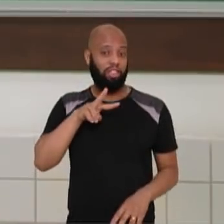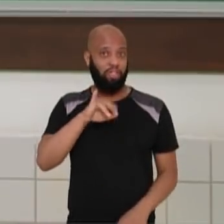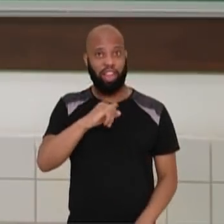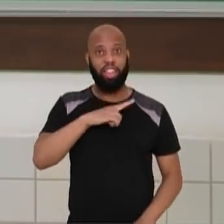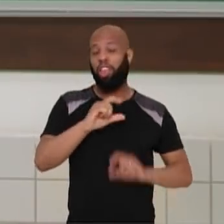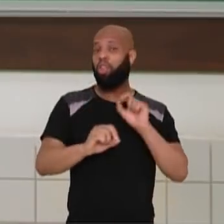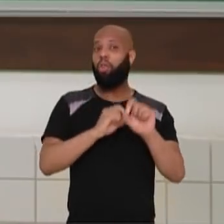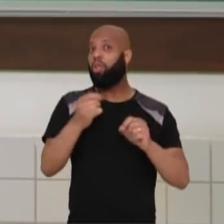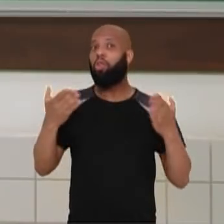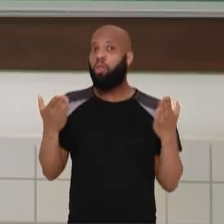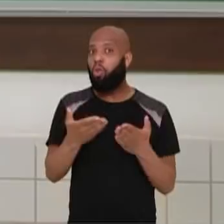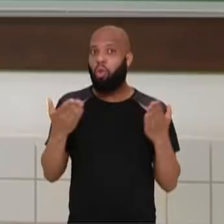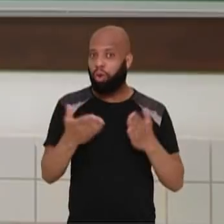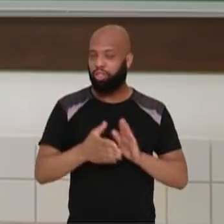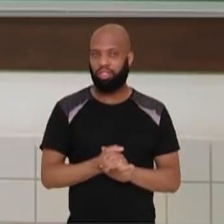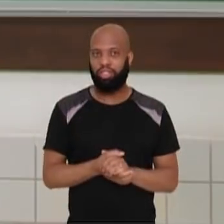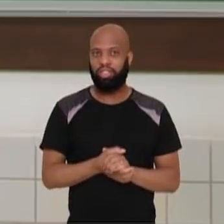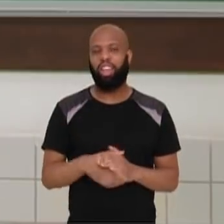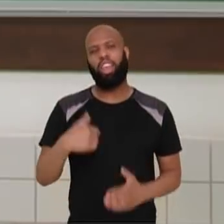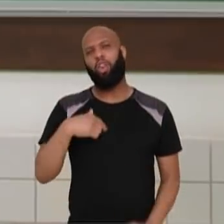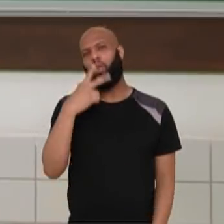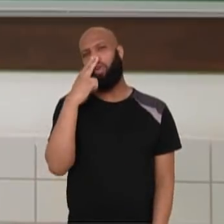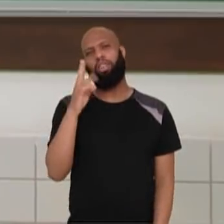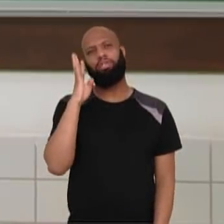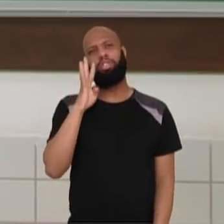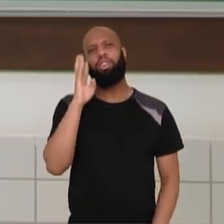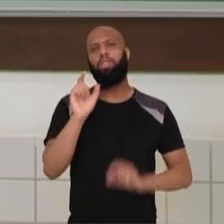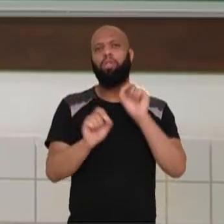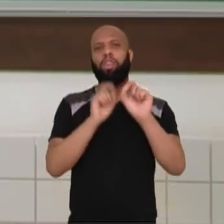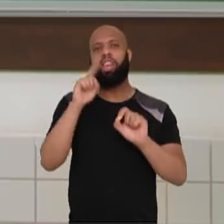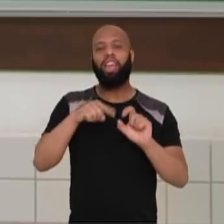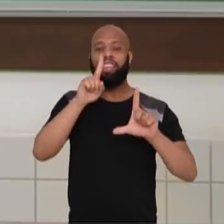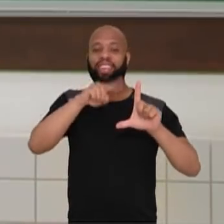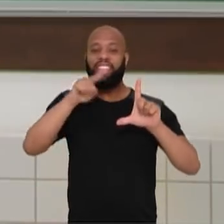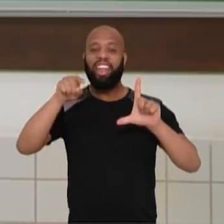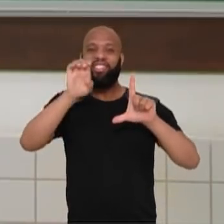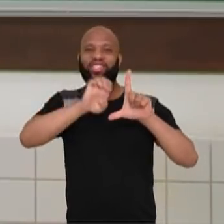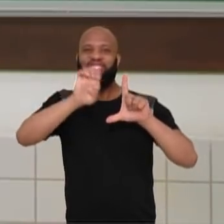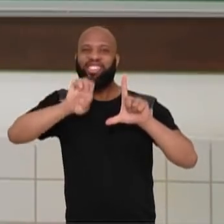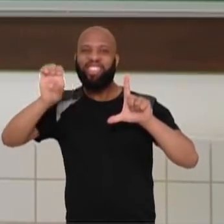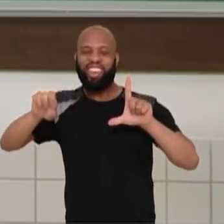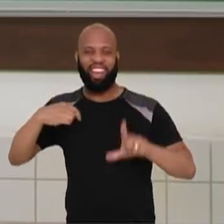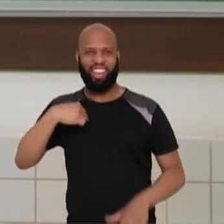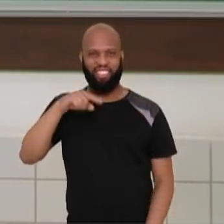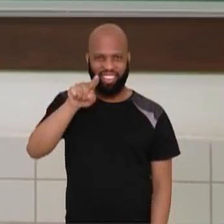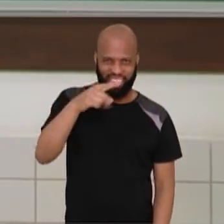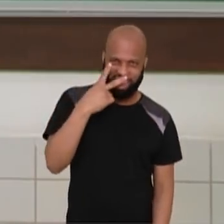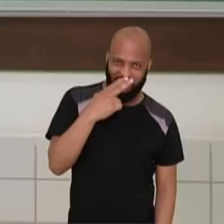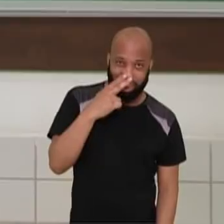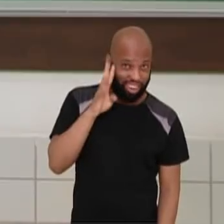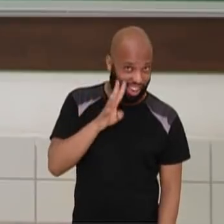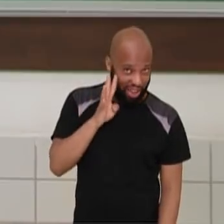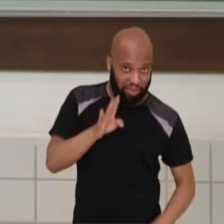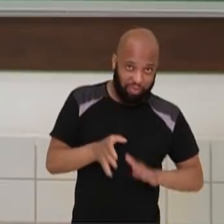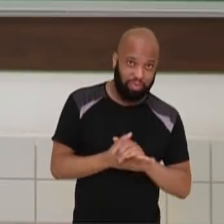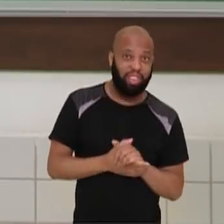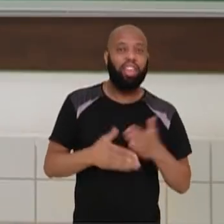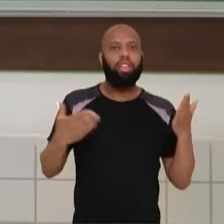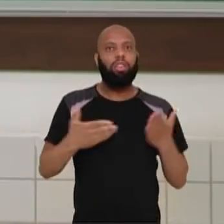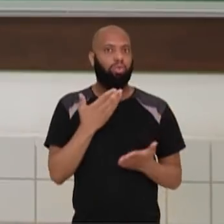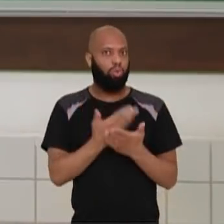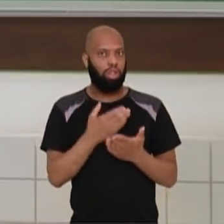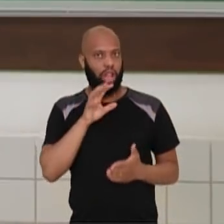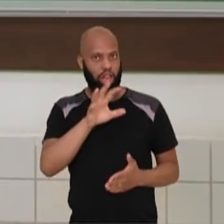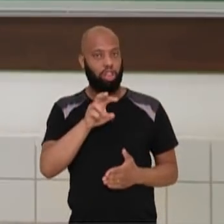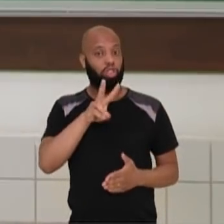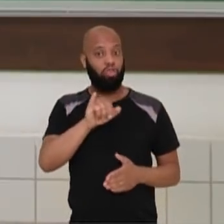com a parte da matemática que eu acho show, que é a estatística. Legal, né? Vamos trabalhar essa parte, vamos